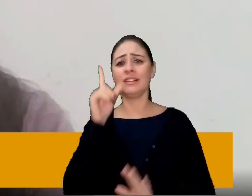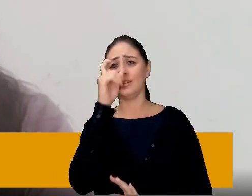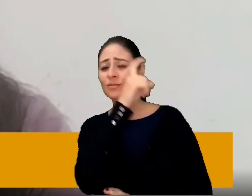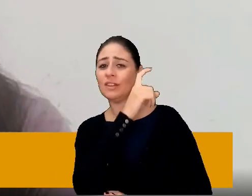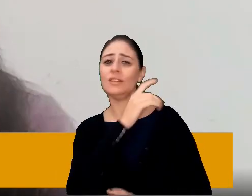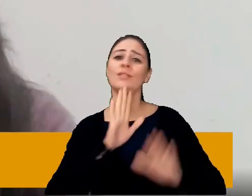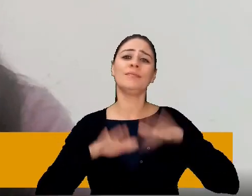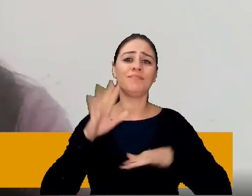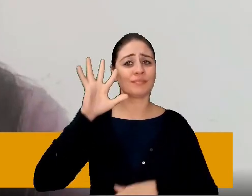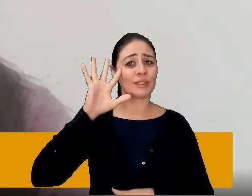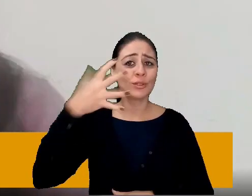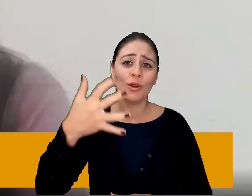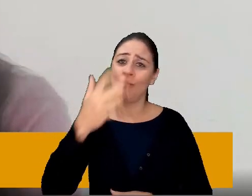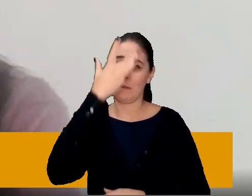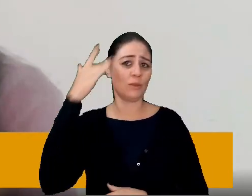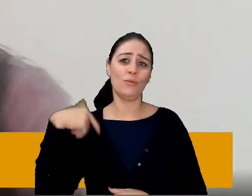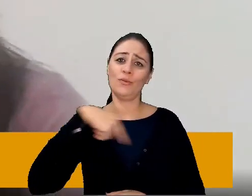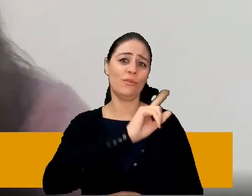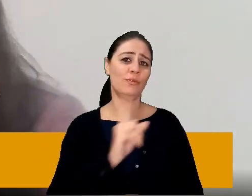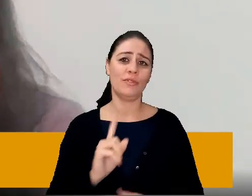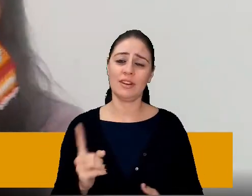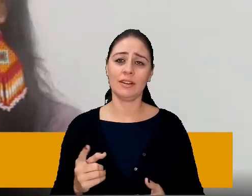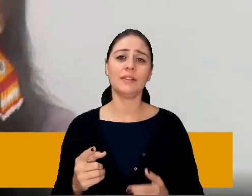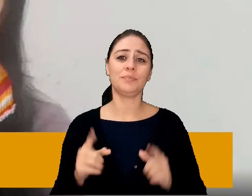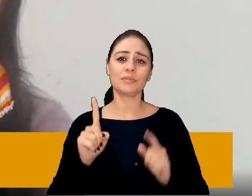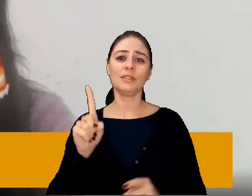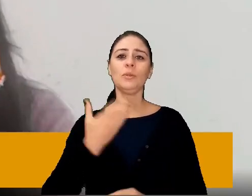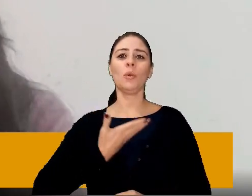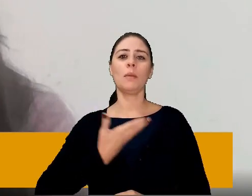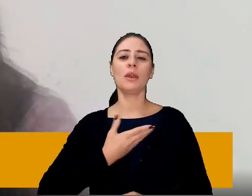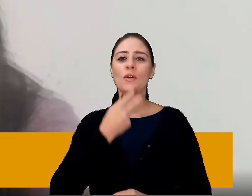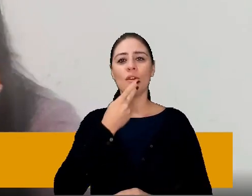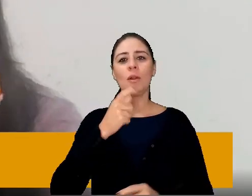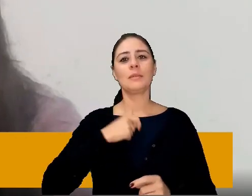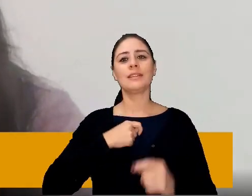coisinhas que não se resolvem, que a pessoa não vai lá, né? Que nem diz um amigo